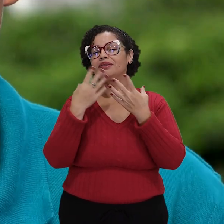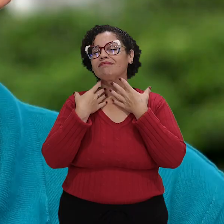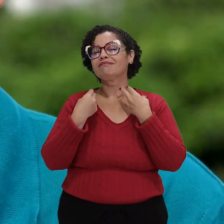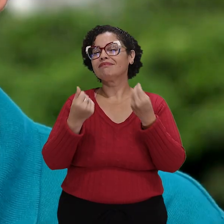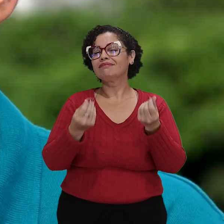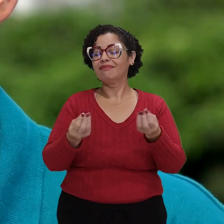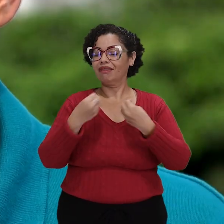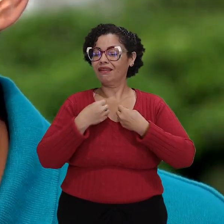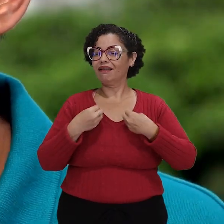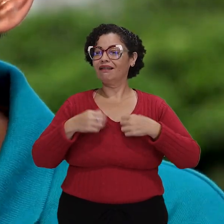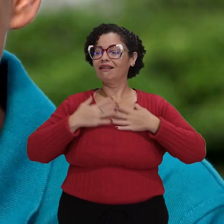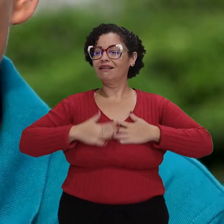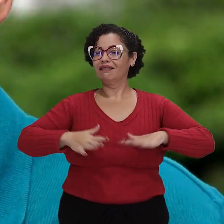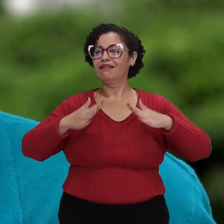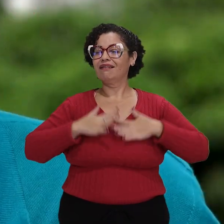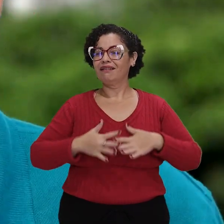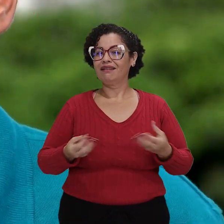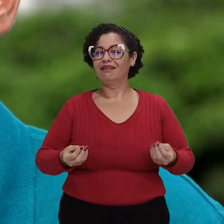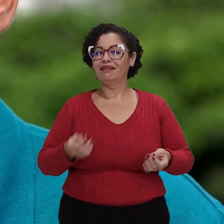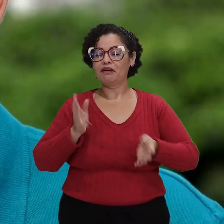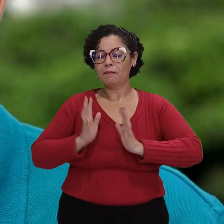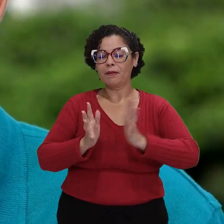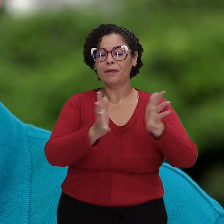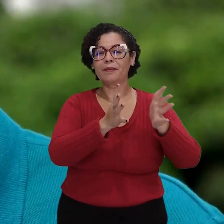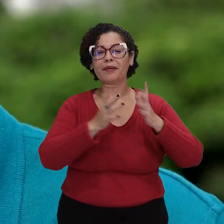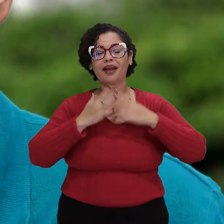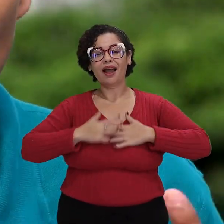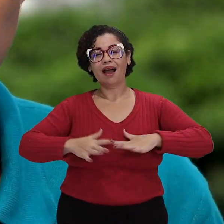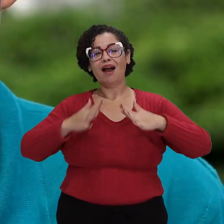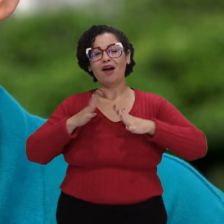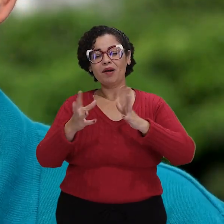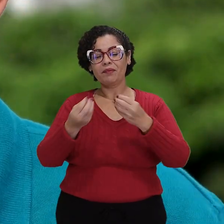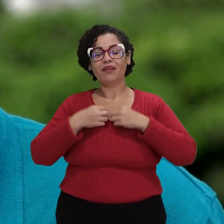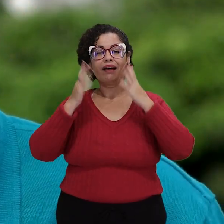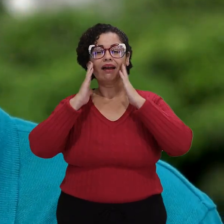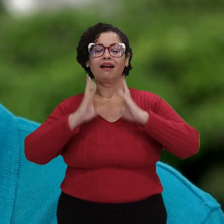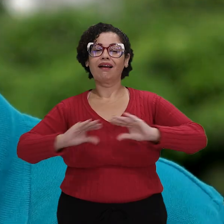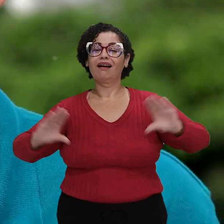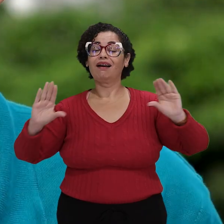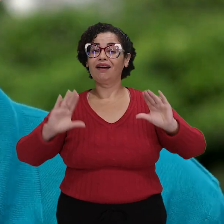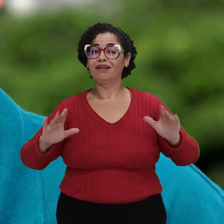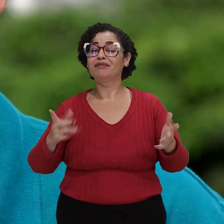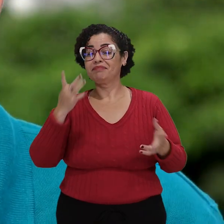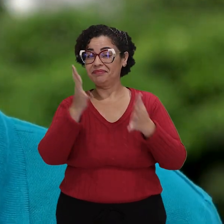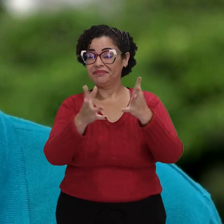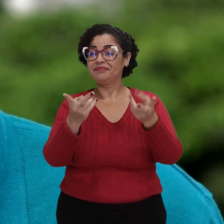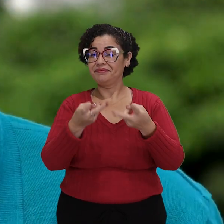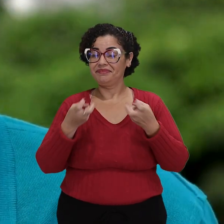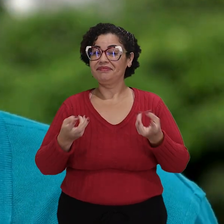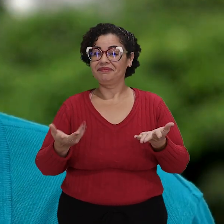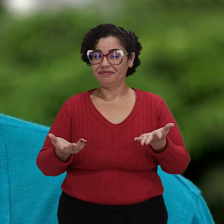macia diz respeito a um efeito causado por essa voz em quem está